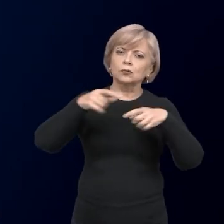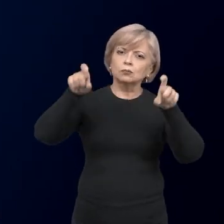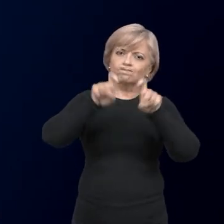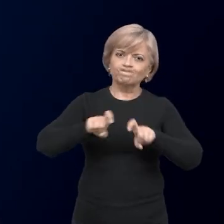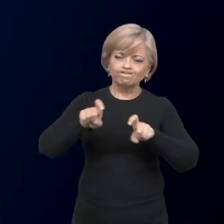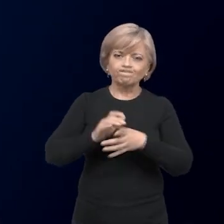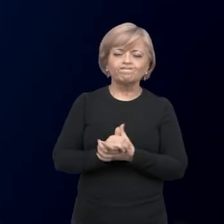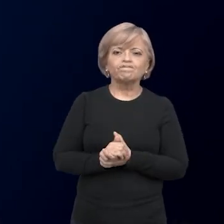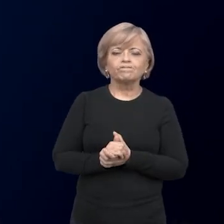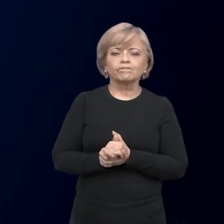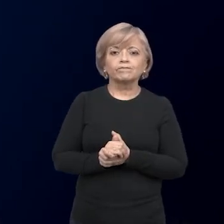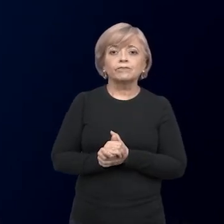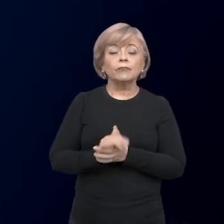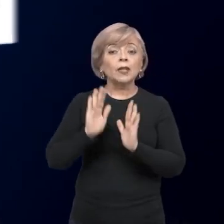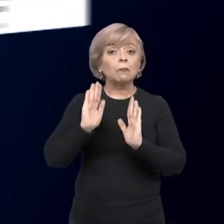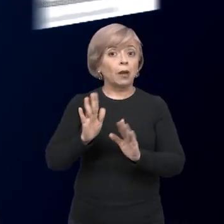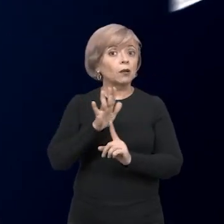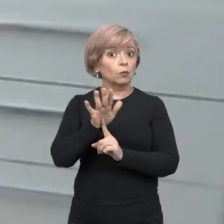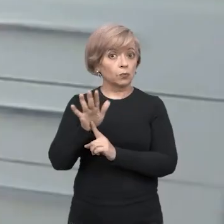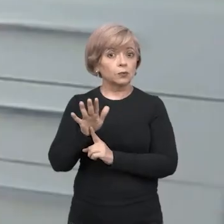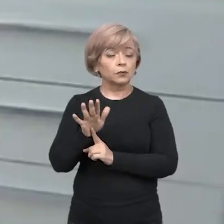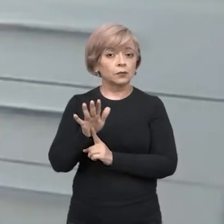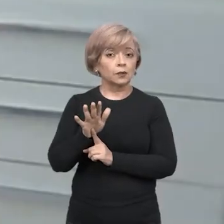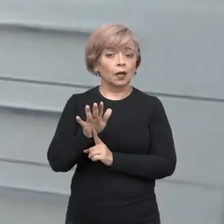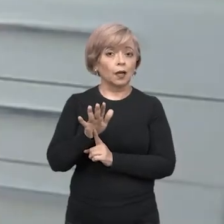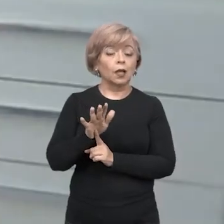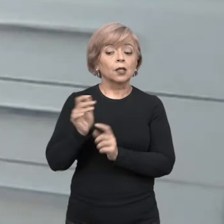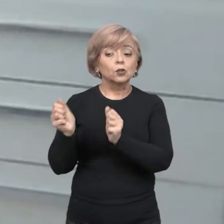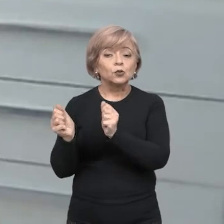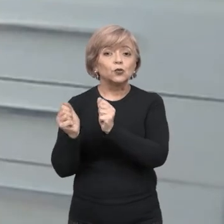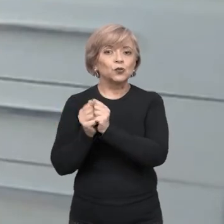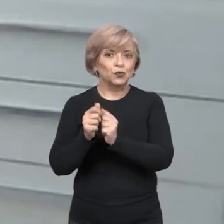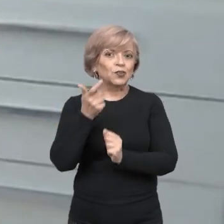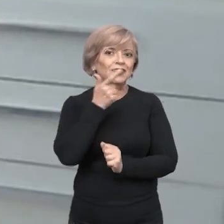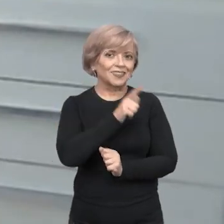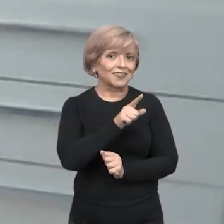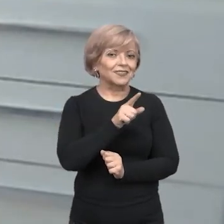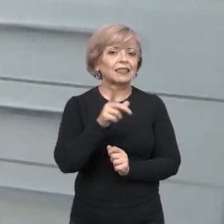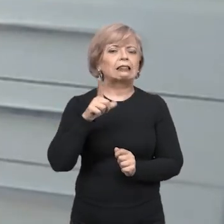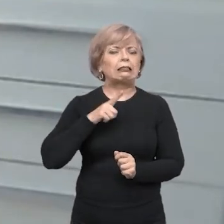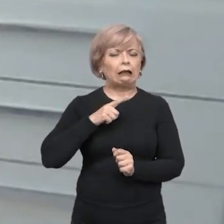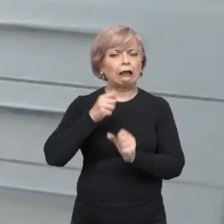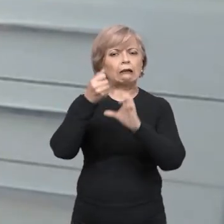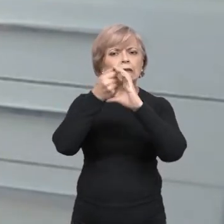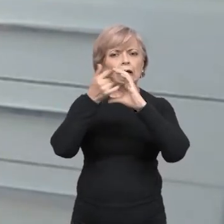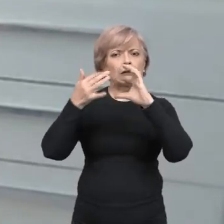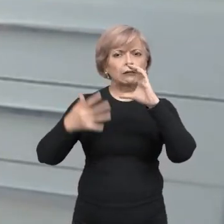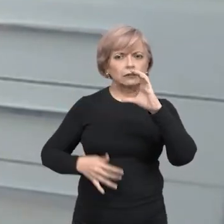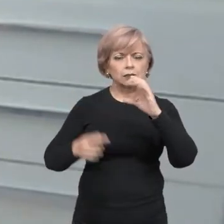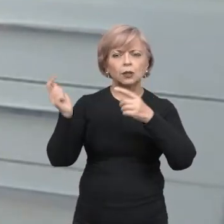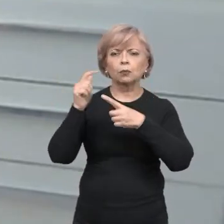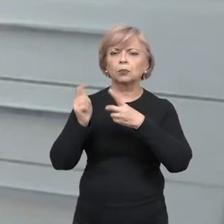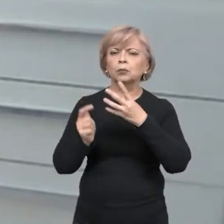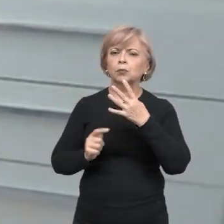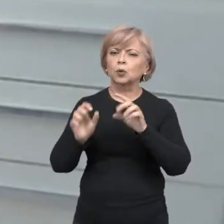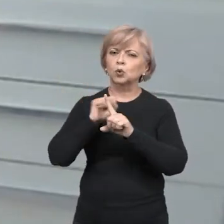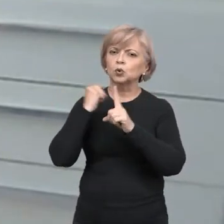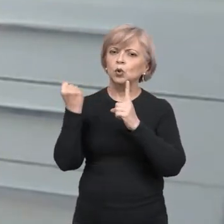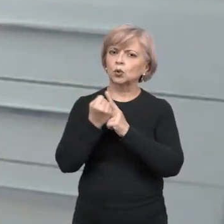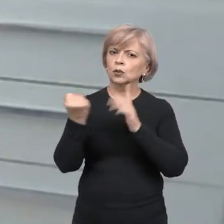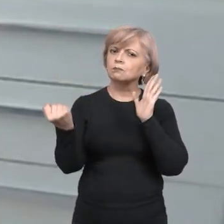possível Oi eu gostaria de destacar que é o lado desse sonho nós temos uma característica ainda que é muito marcante na nossa sociedade